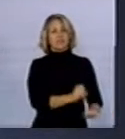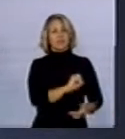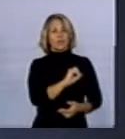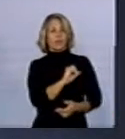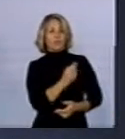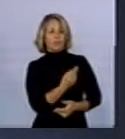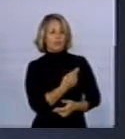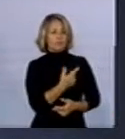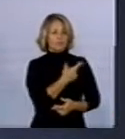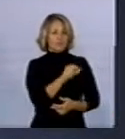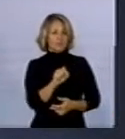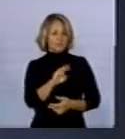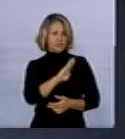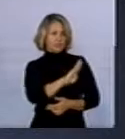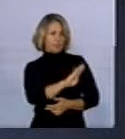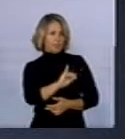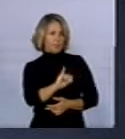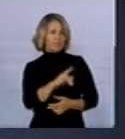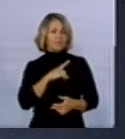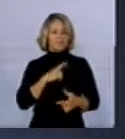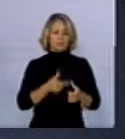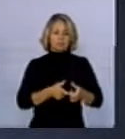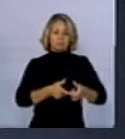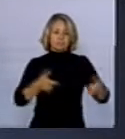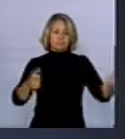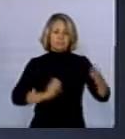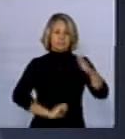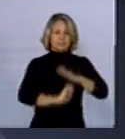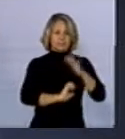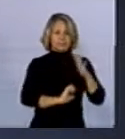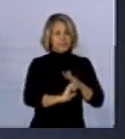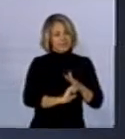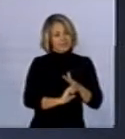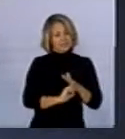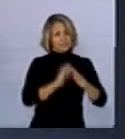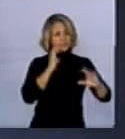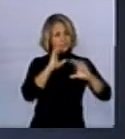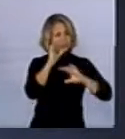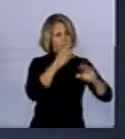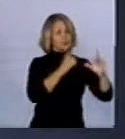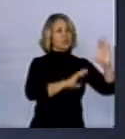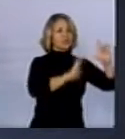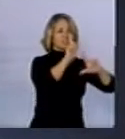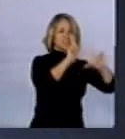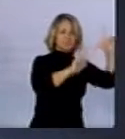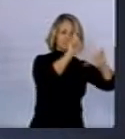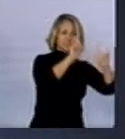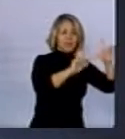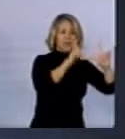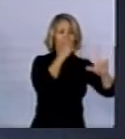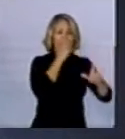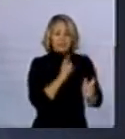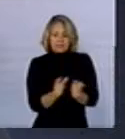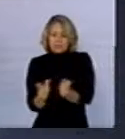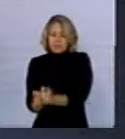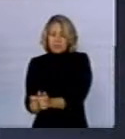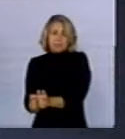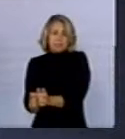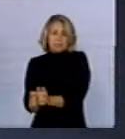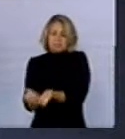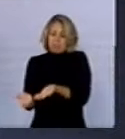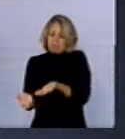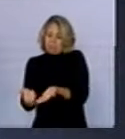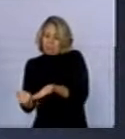R$20 bilhões que faturam as grandes empresas de radiodifusão. Então, economicamente, eles são inexpressivos e estão sendo